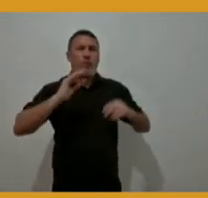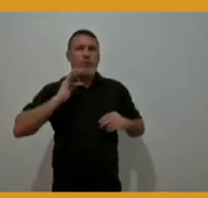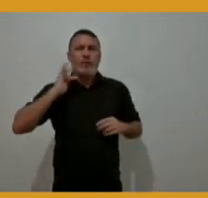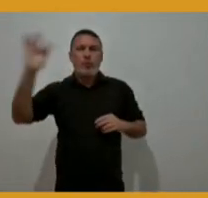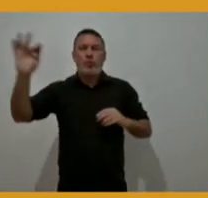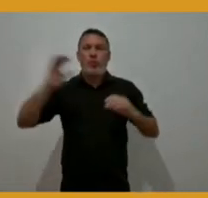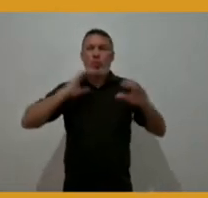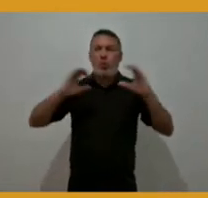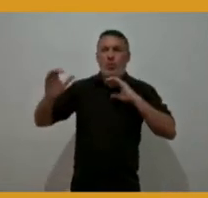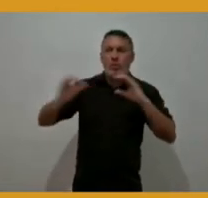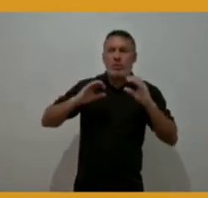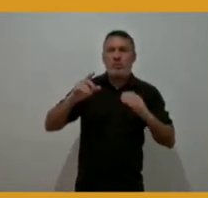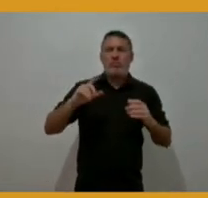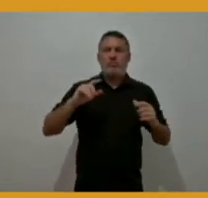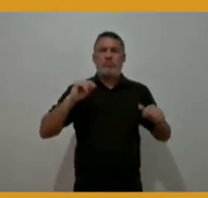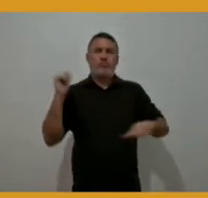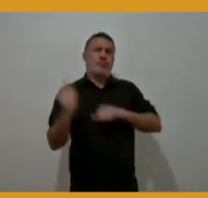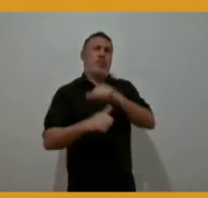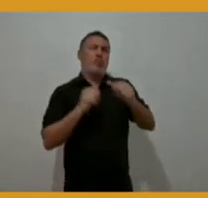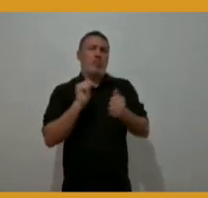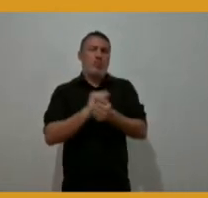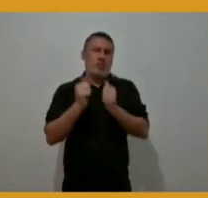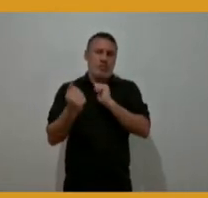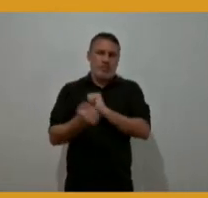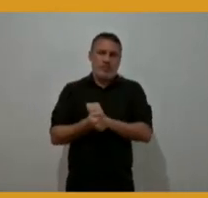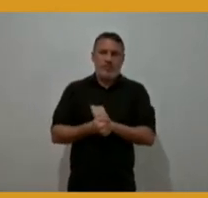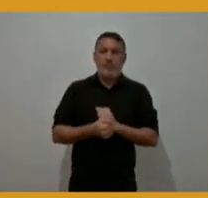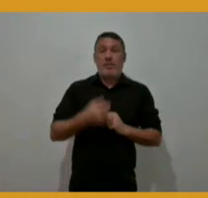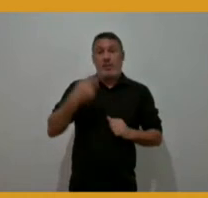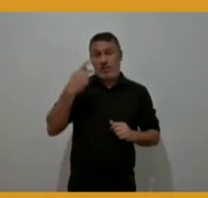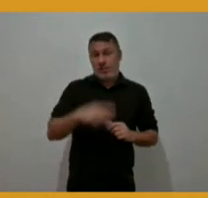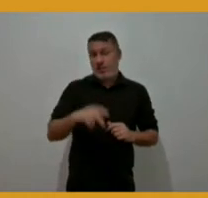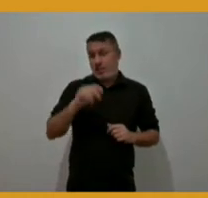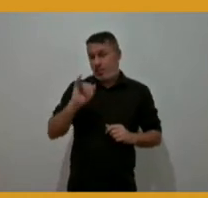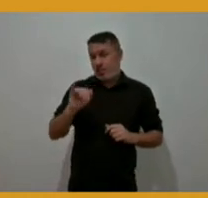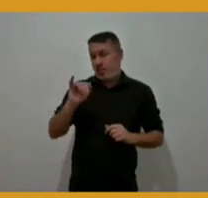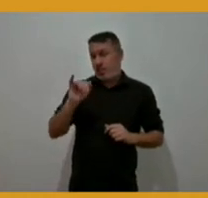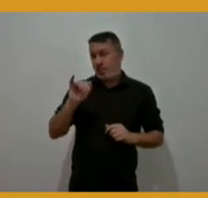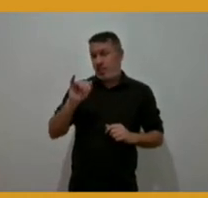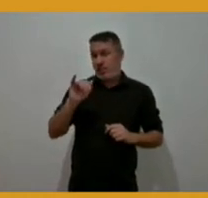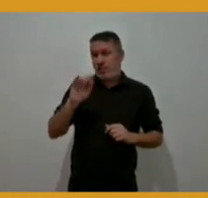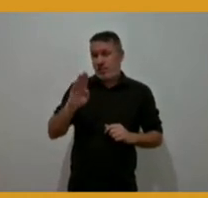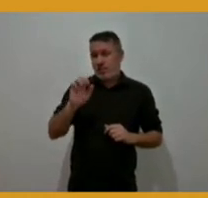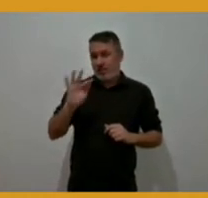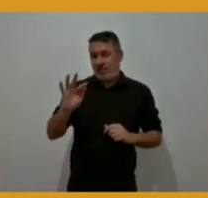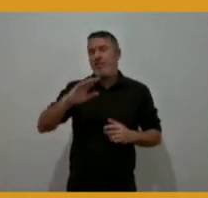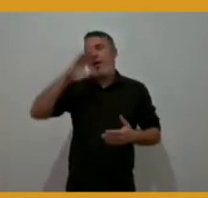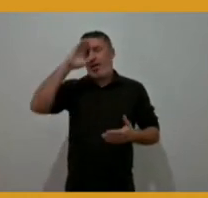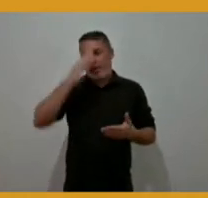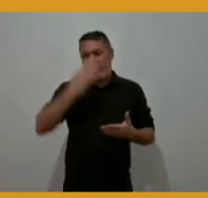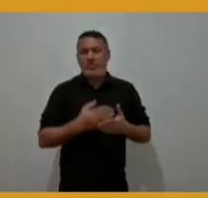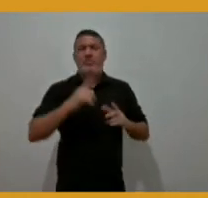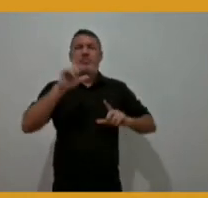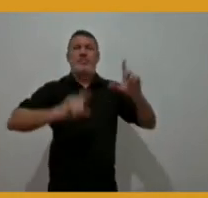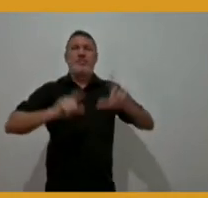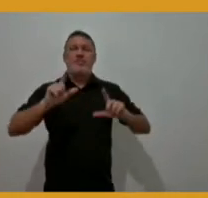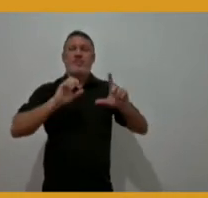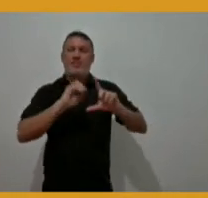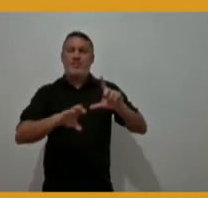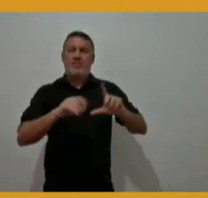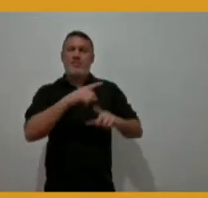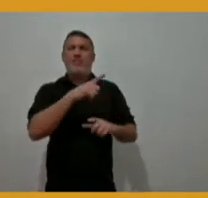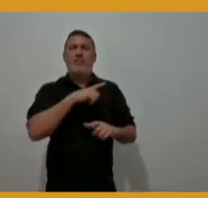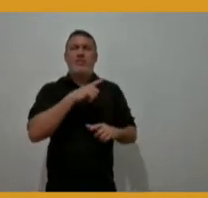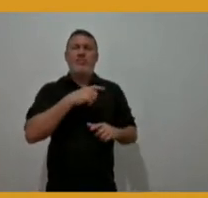isenção. Nós, do IBEF, acreditamos que a Rede Gazeta, por seu perfil de isenção, por sua forma moderna